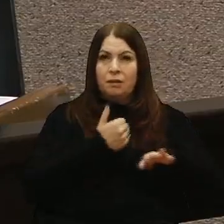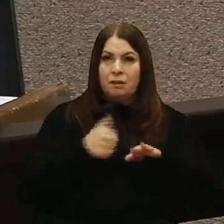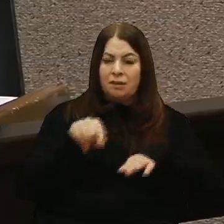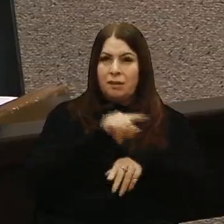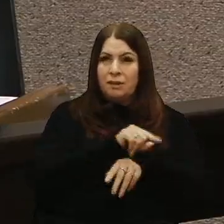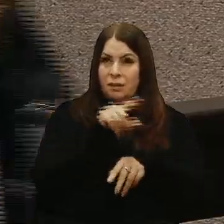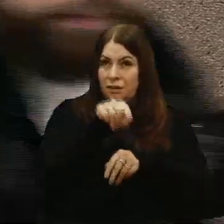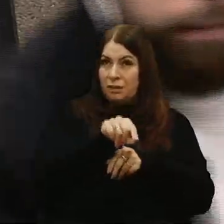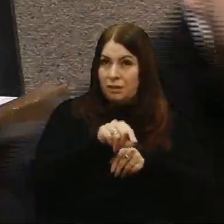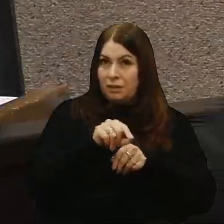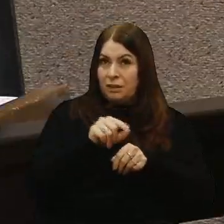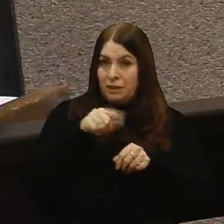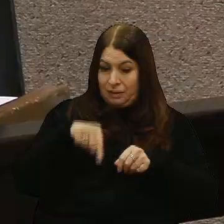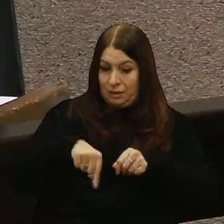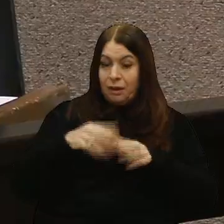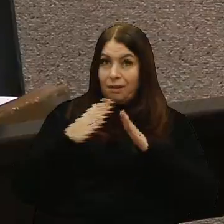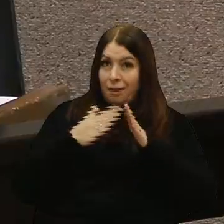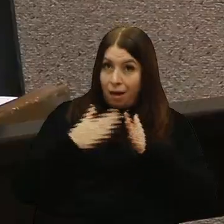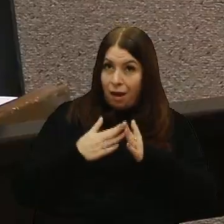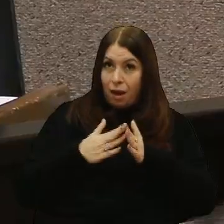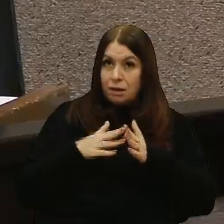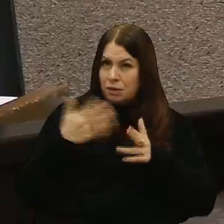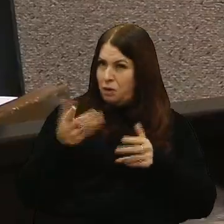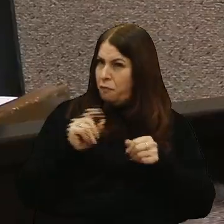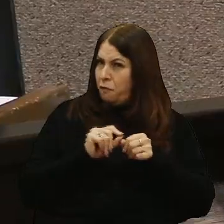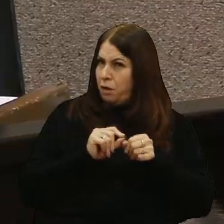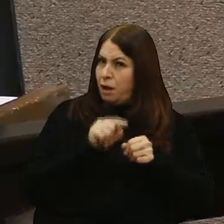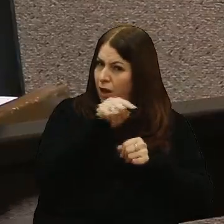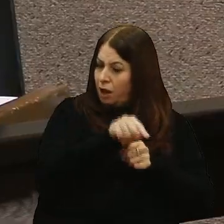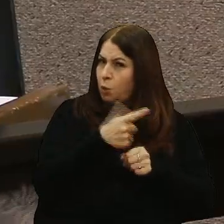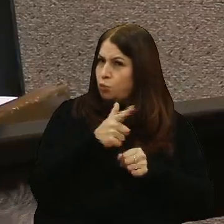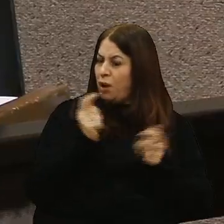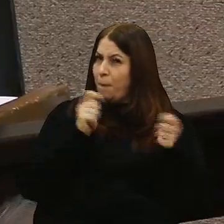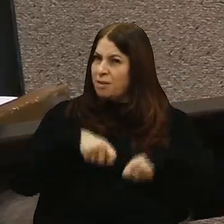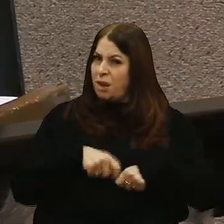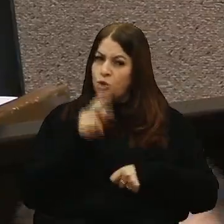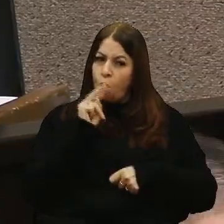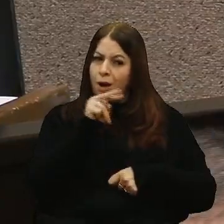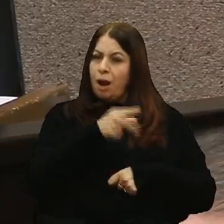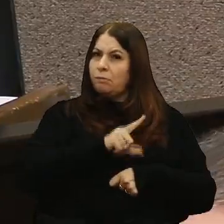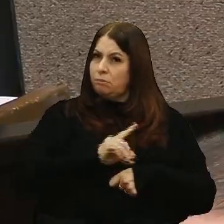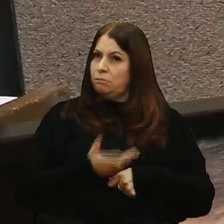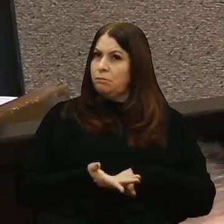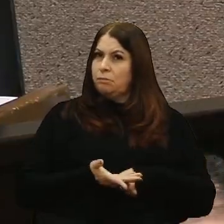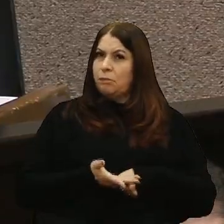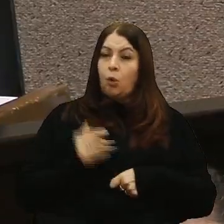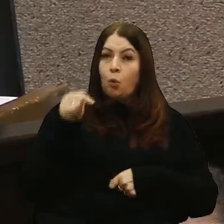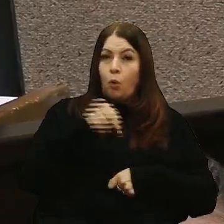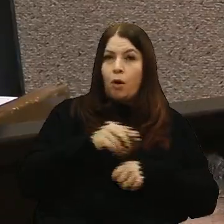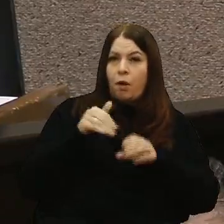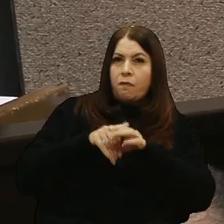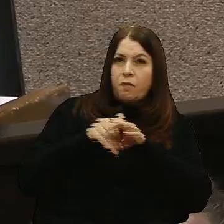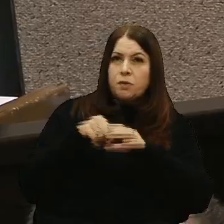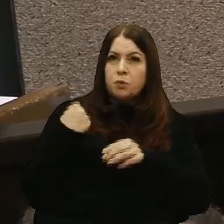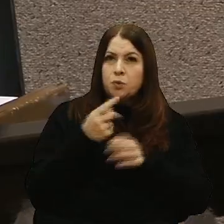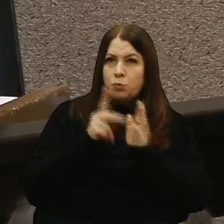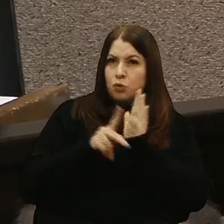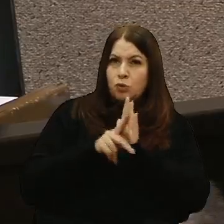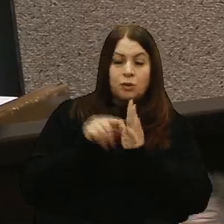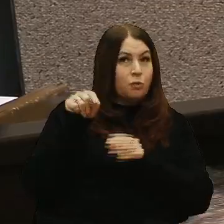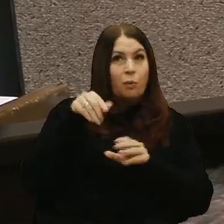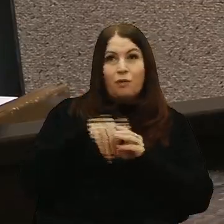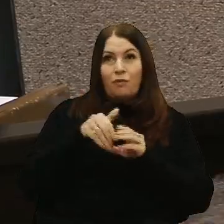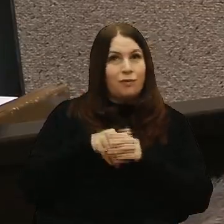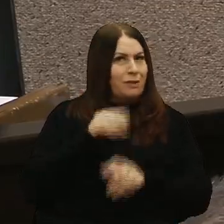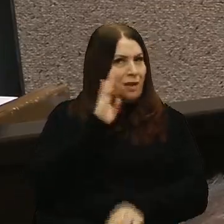tinha um projeto tramitando na casa e tal, não foi lá e não tinha capacidade de olhar agora, quando ele vem para votação? Porque os nossos projetos não vêm para